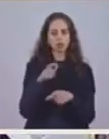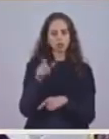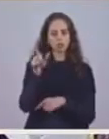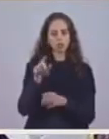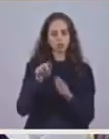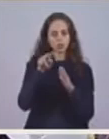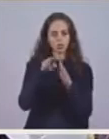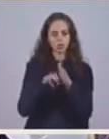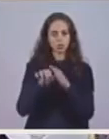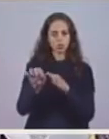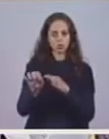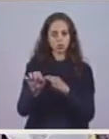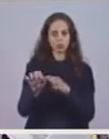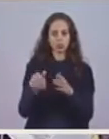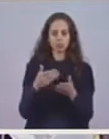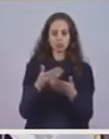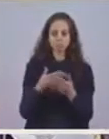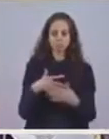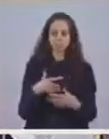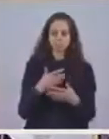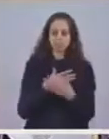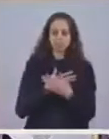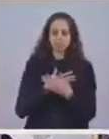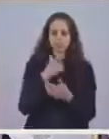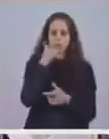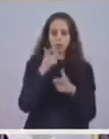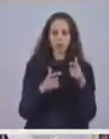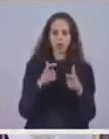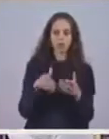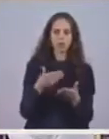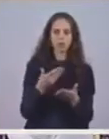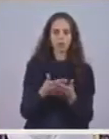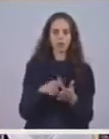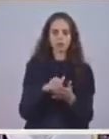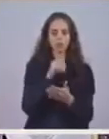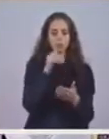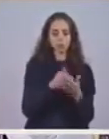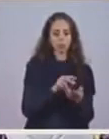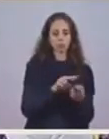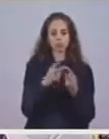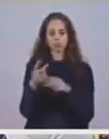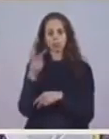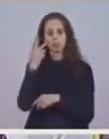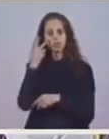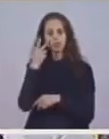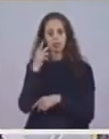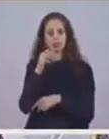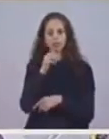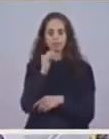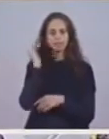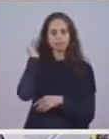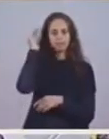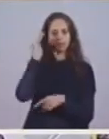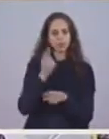túmulo. Compadecido da humanidade, faz-nos passar da morte à vida mediante os sacramentos